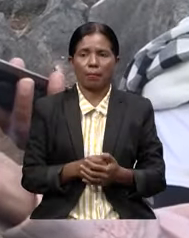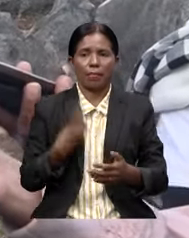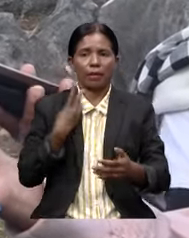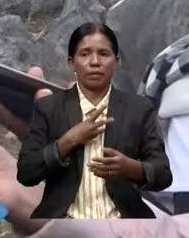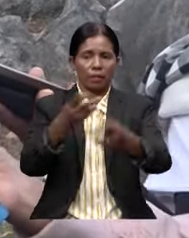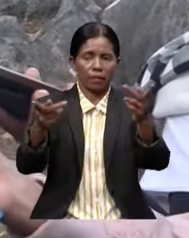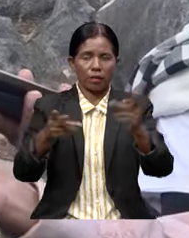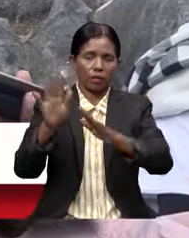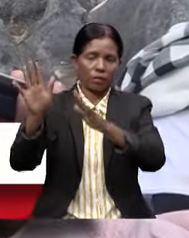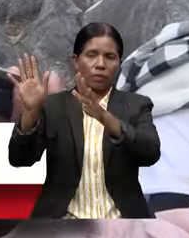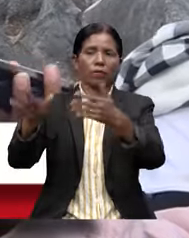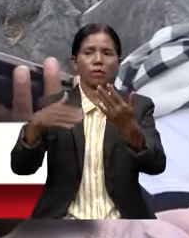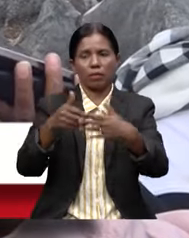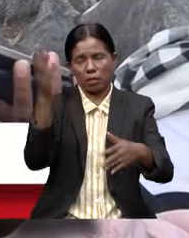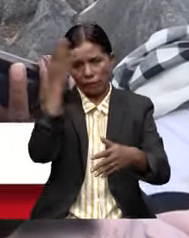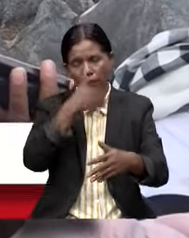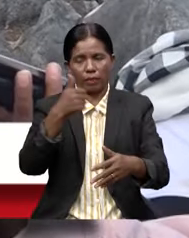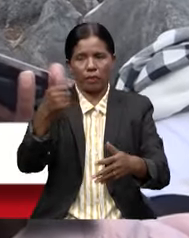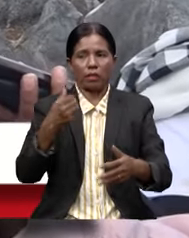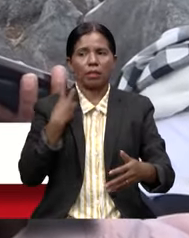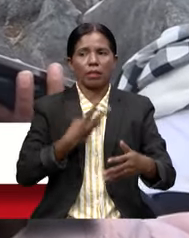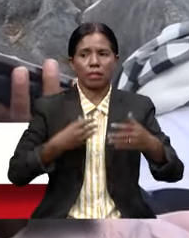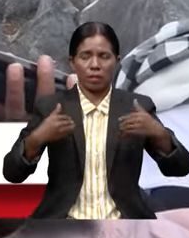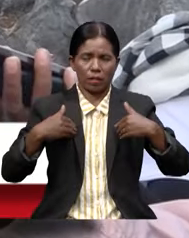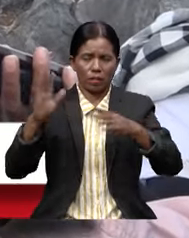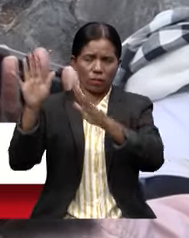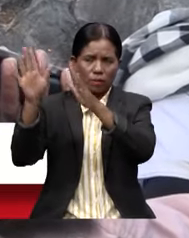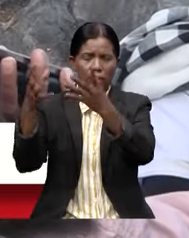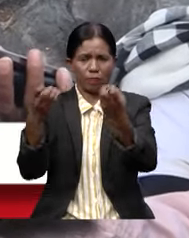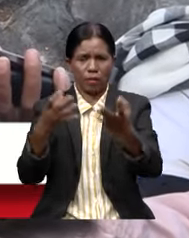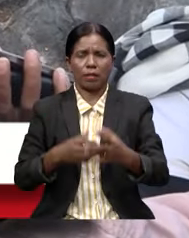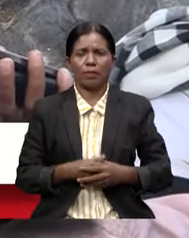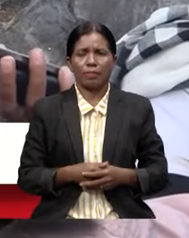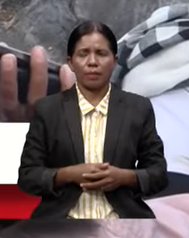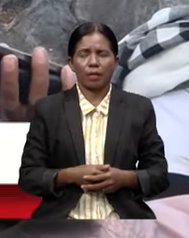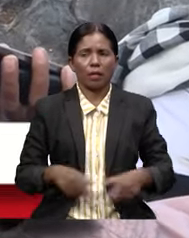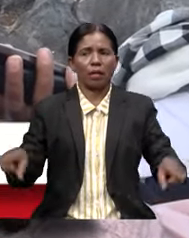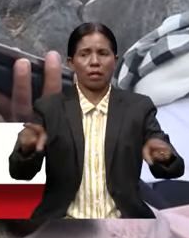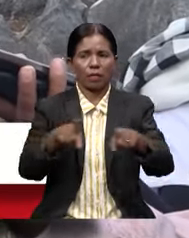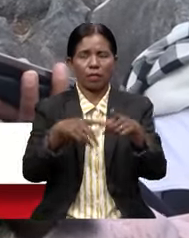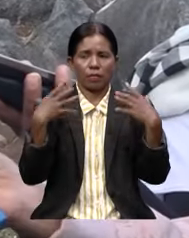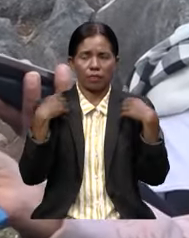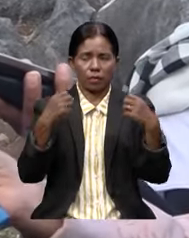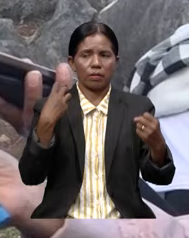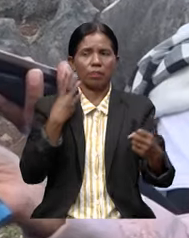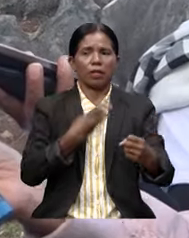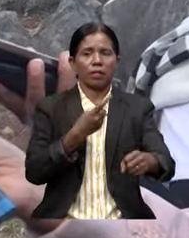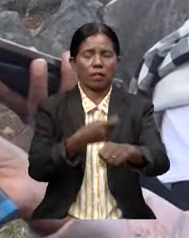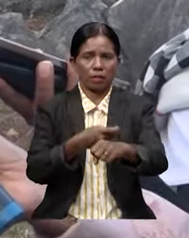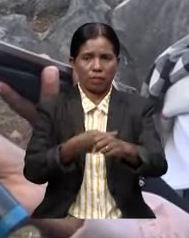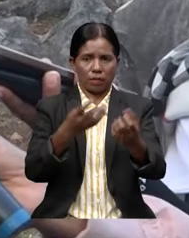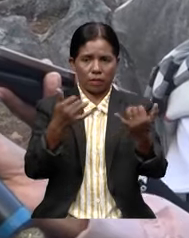paisagem, e tinha fogo, ser nebe que é capaz. E tinha fogo barak, nebe maca, nudar força ba ita e é tempo